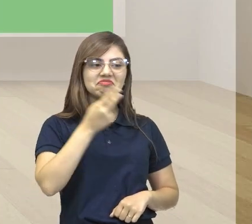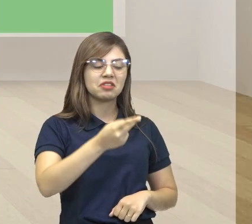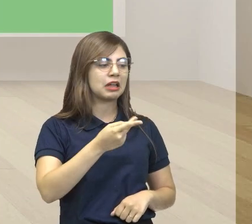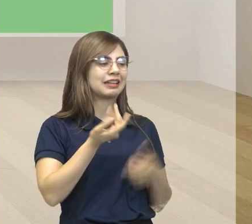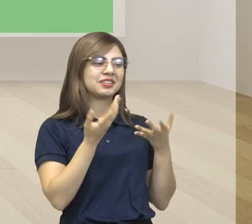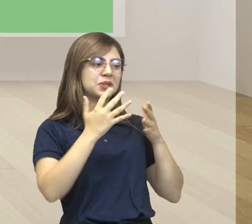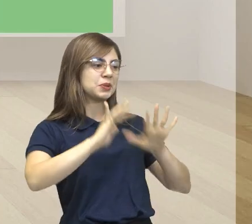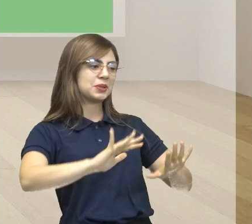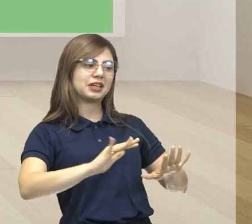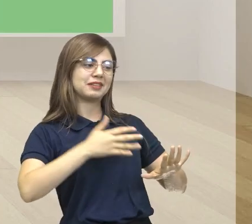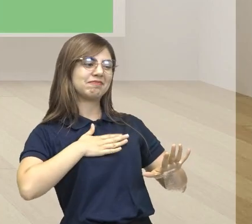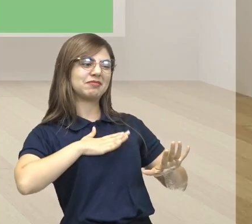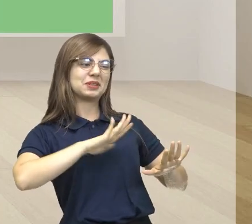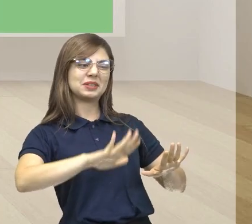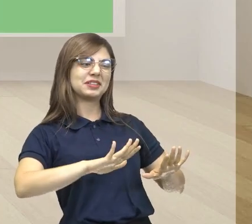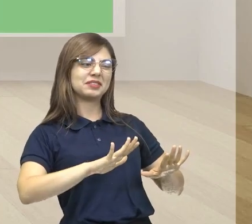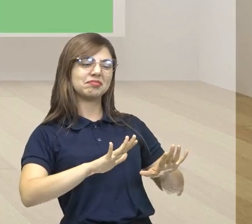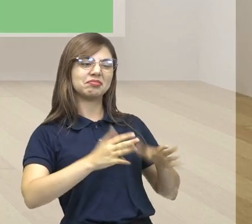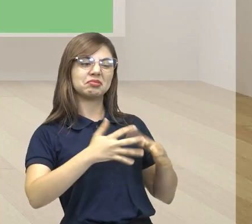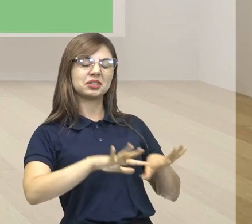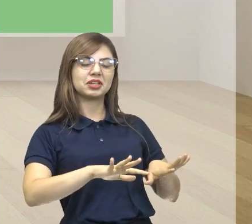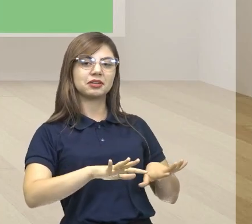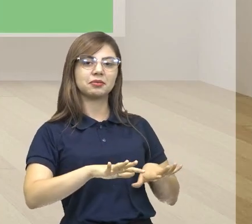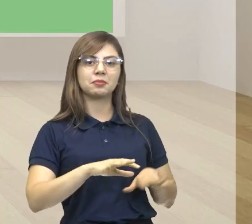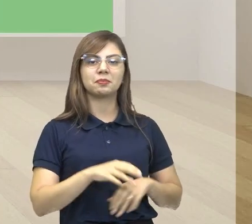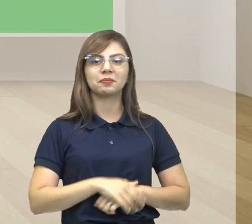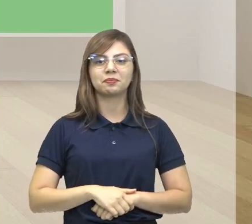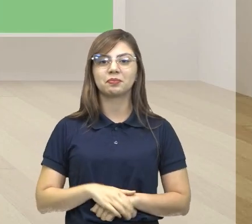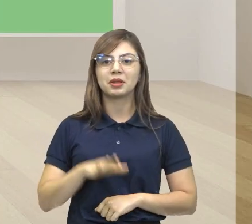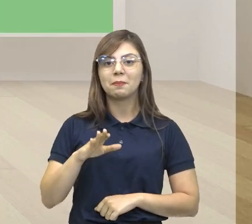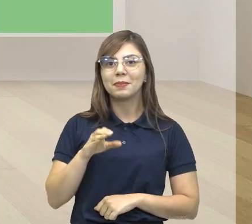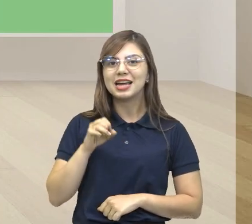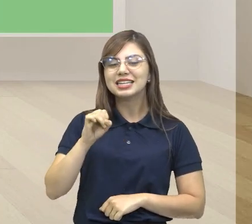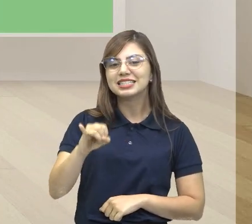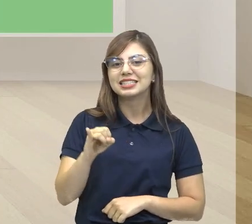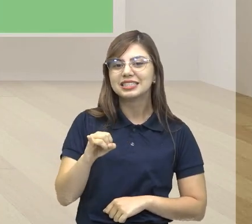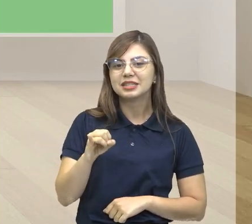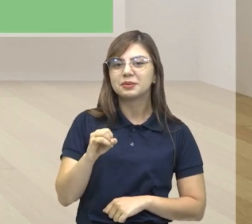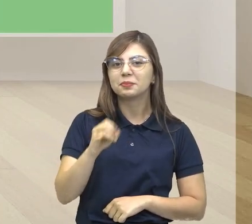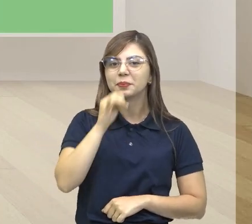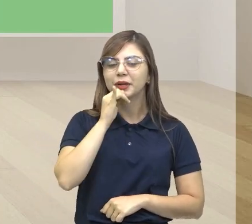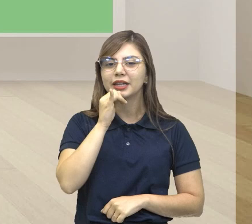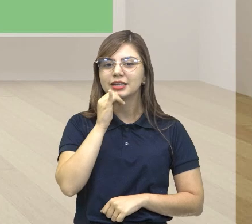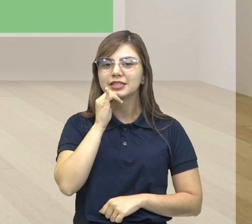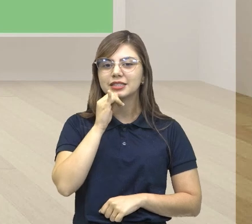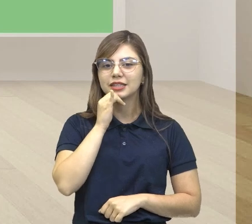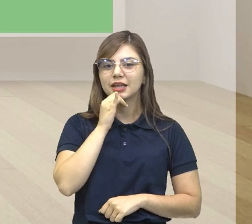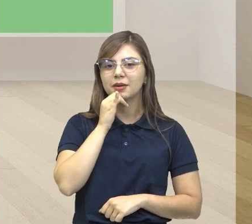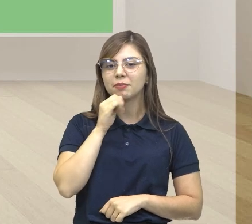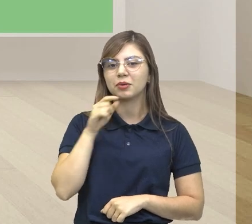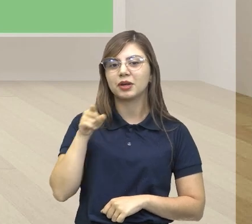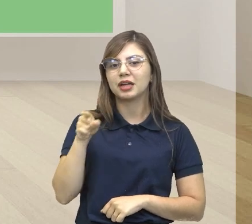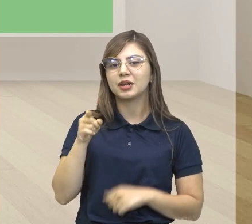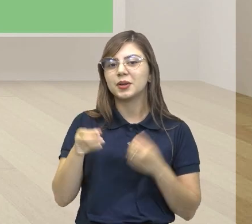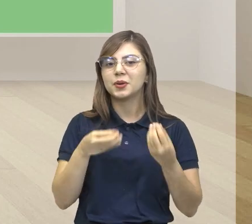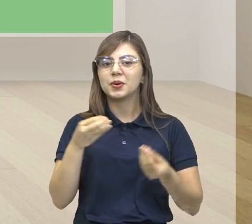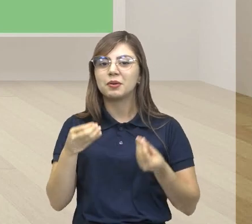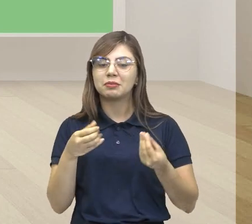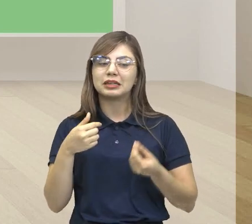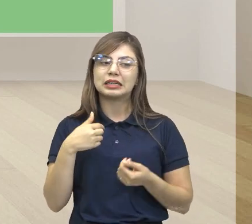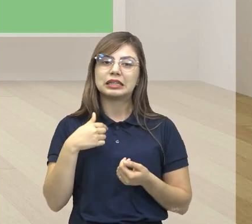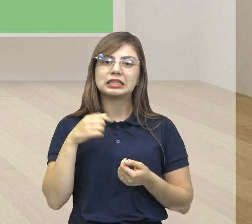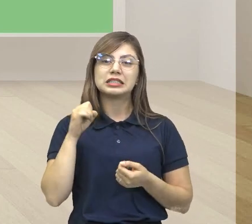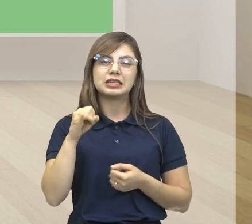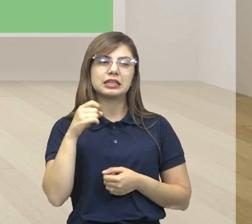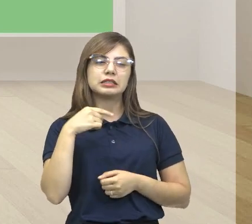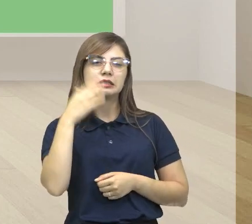aliviar para você, ele vai dizer simplesmente não quero. Se ele for falar como a gente utiliza, talvez, a língua, ele vai dizer, olha, eu também vou para casa, vou pensar se